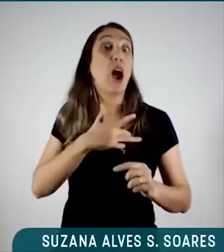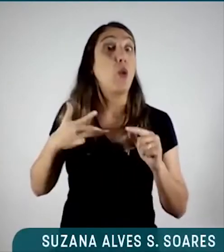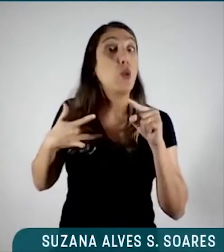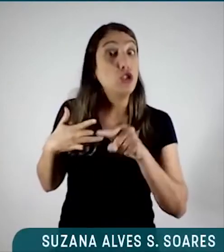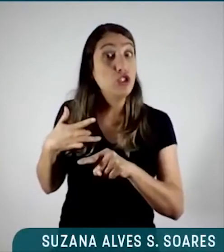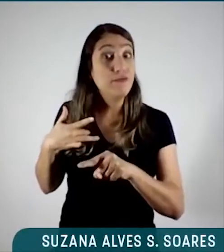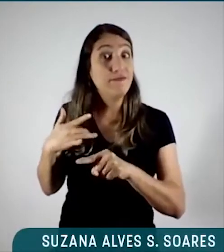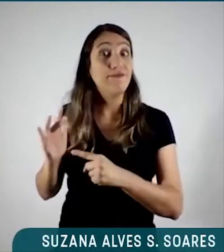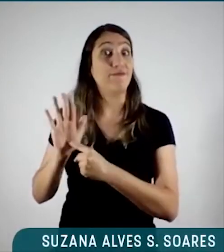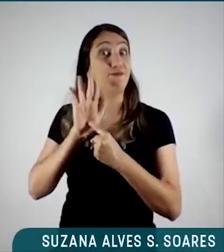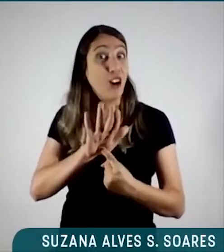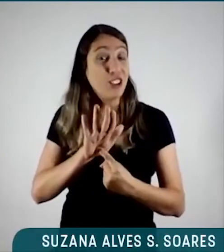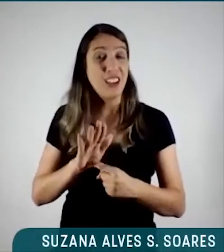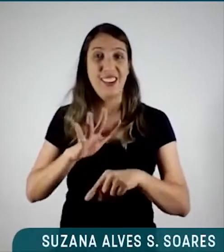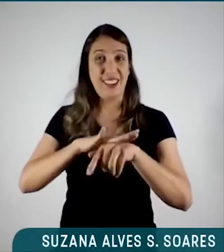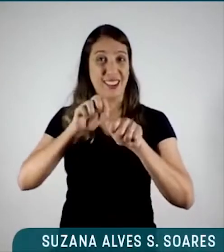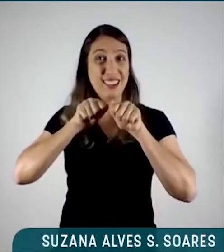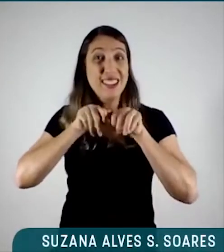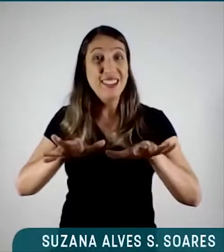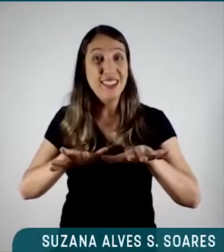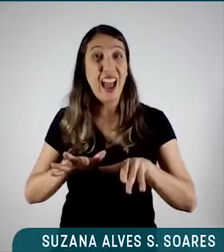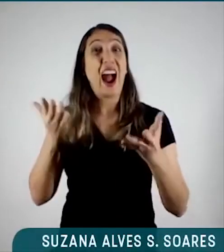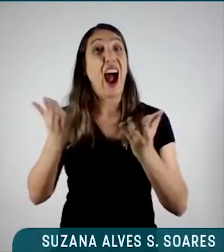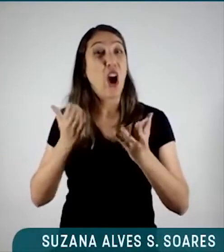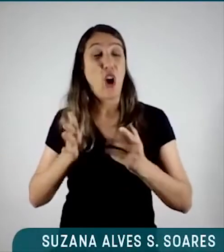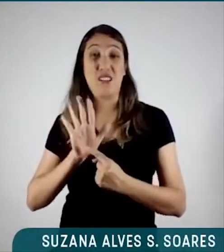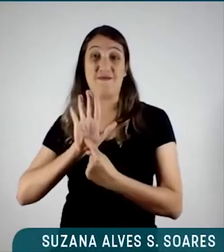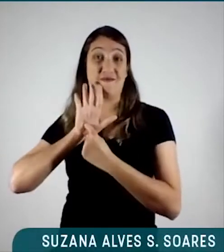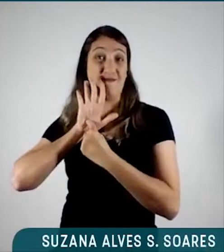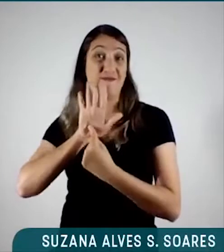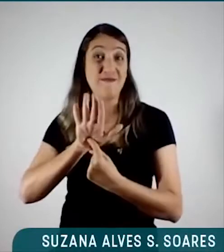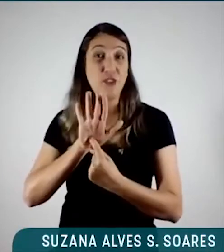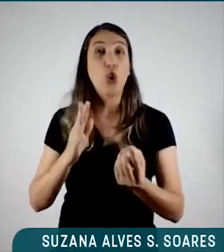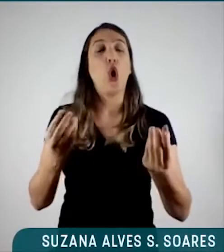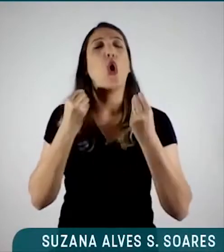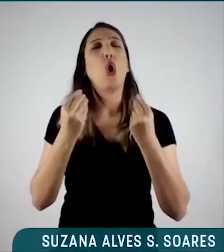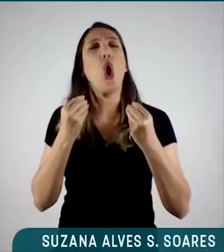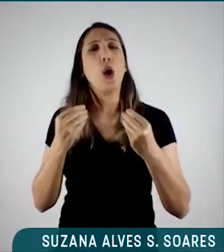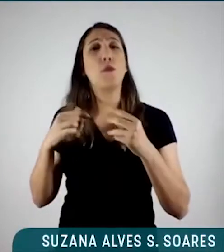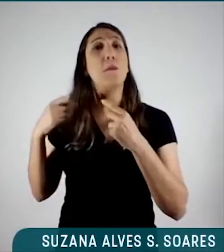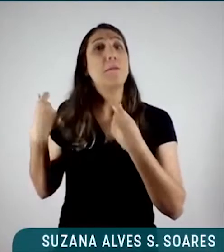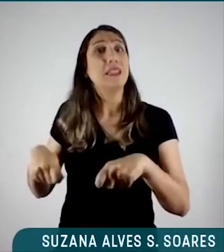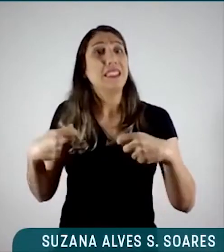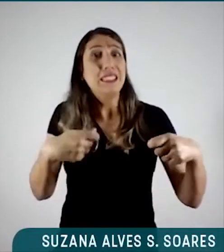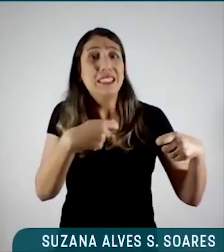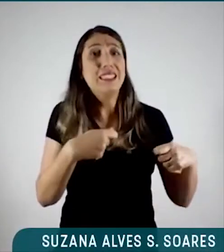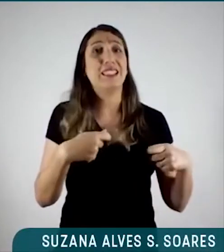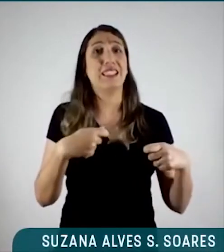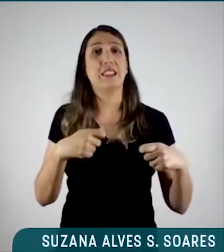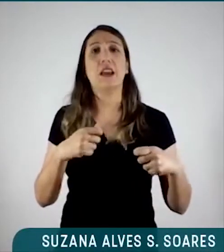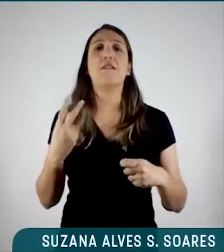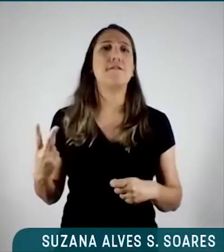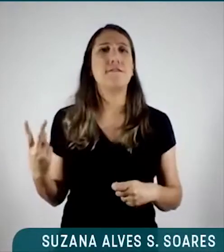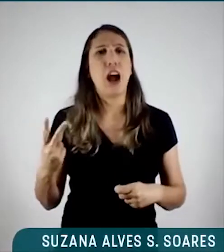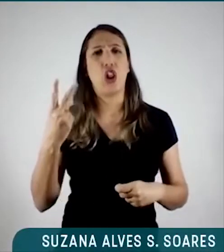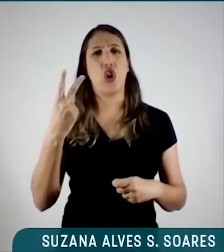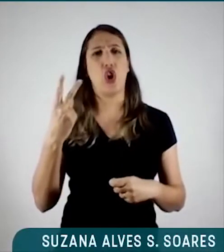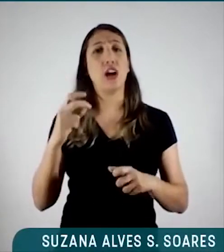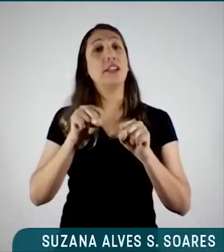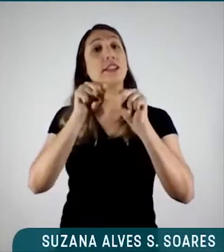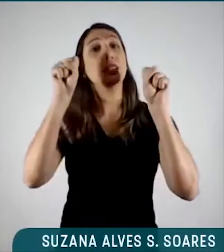essa pandemia mostrando, né, o quanto é necessário a gente valorizar o